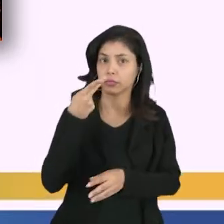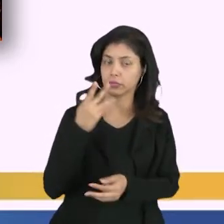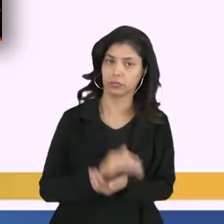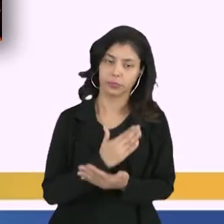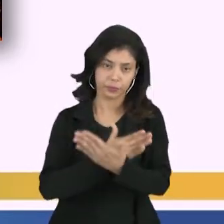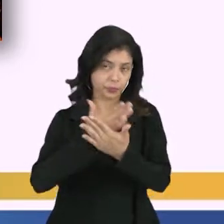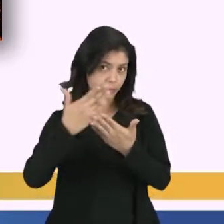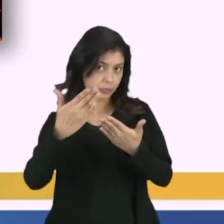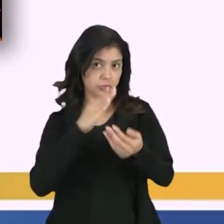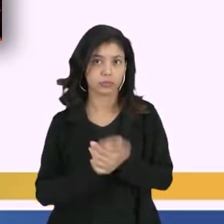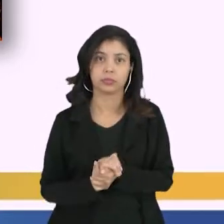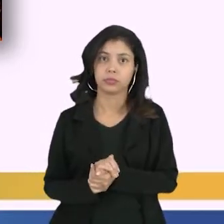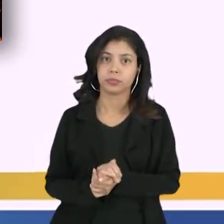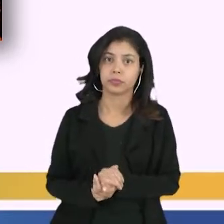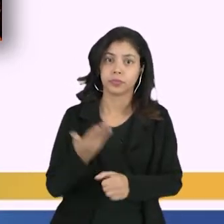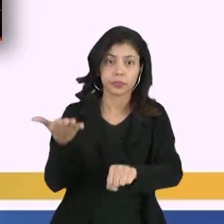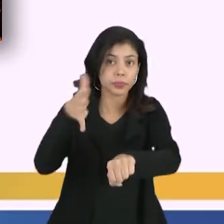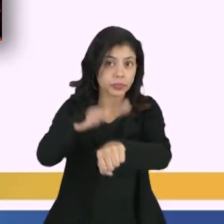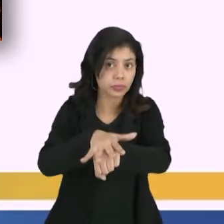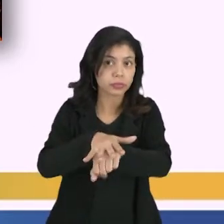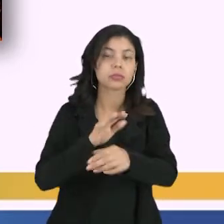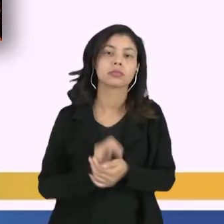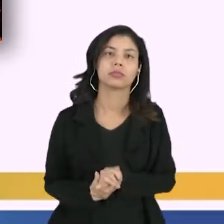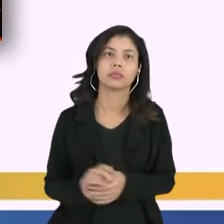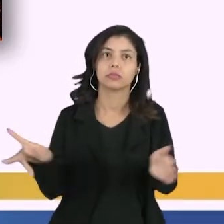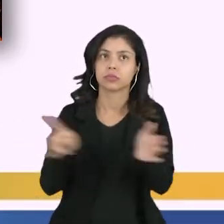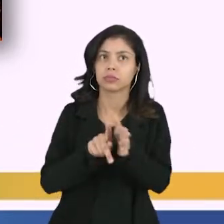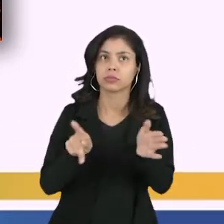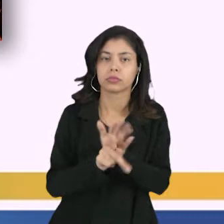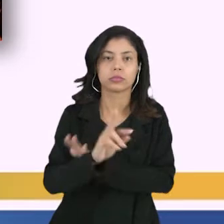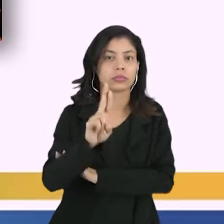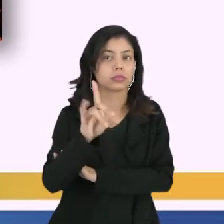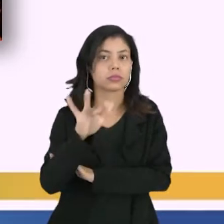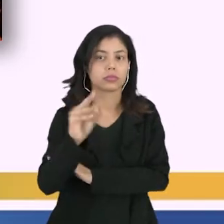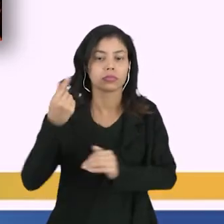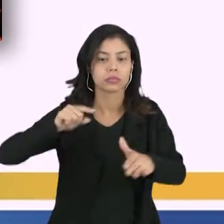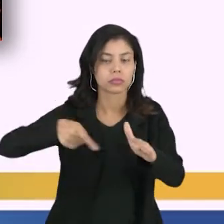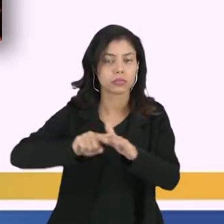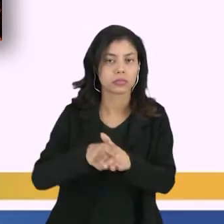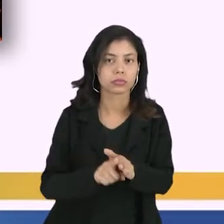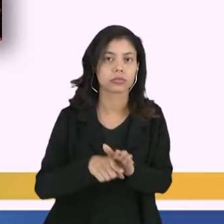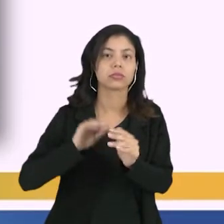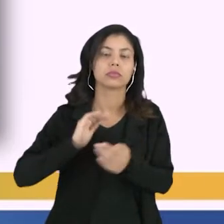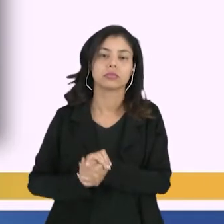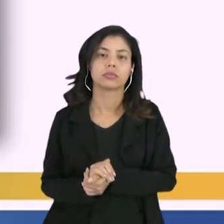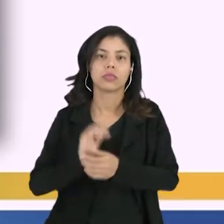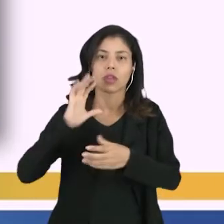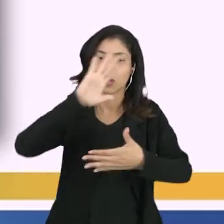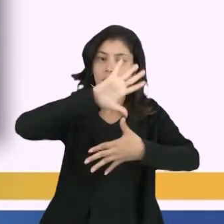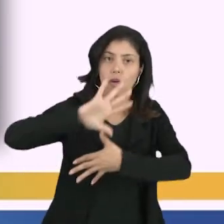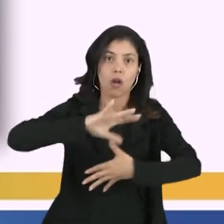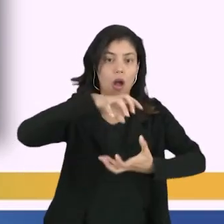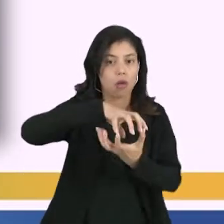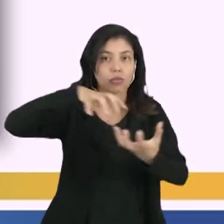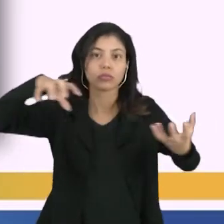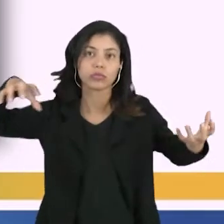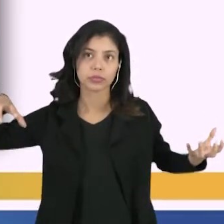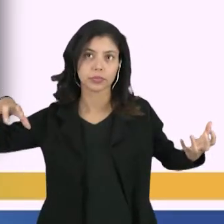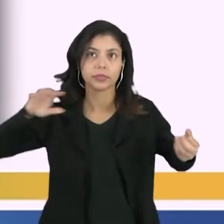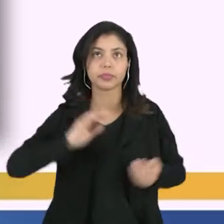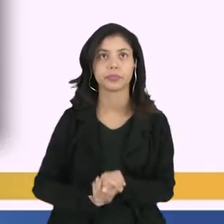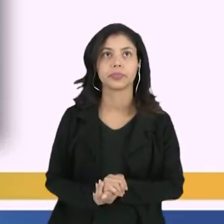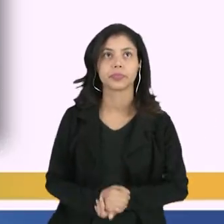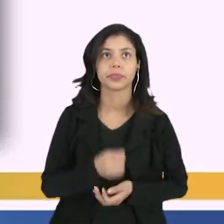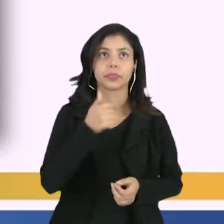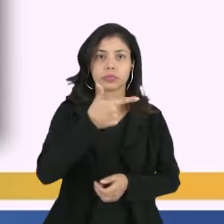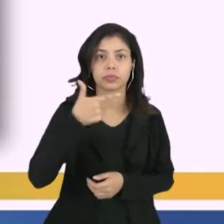inicialmente, a colonização ela fica no litoral, depois ela vai adentrando mais aí ao continente.